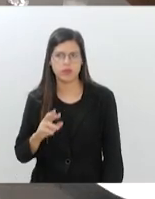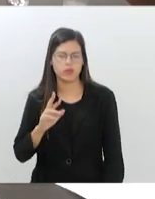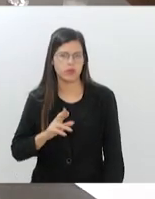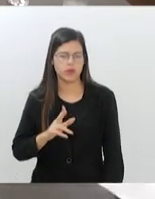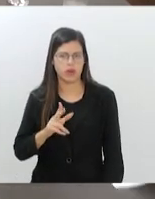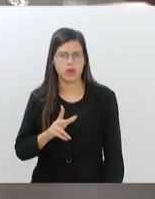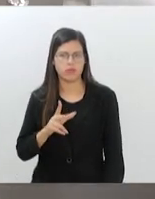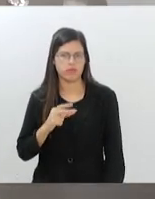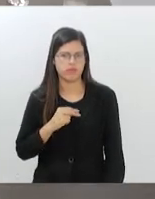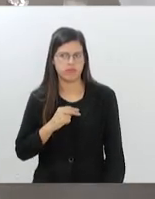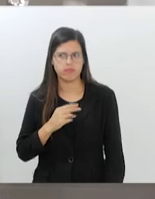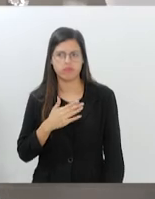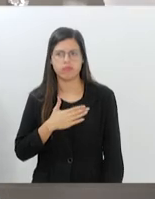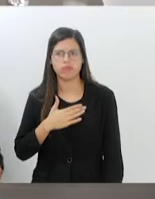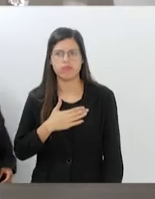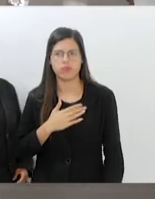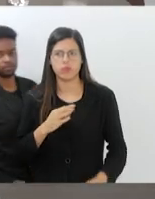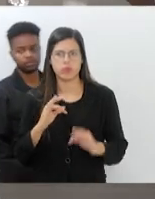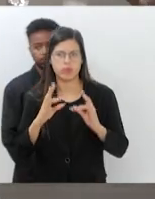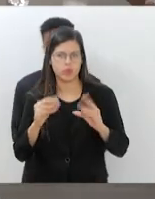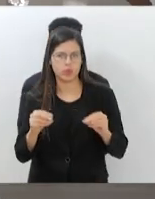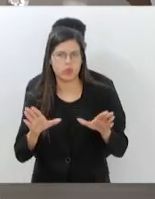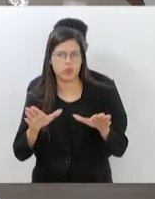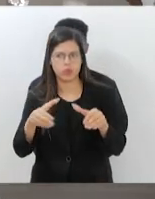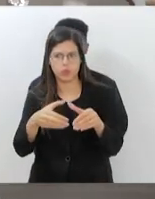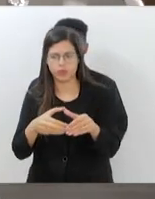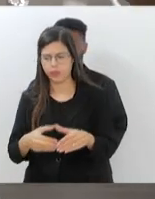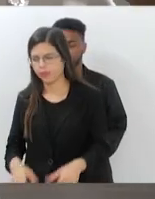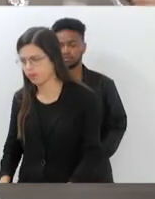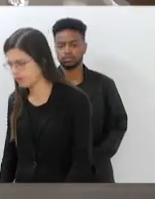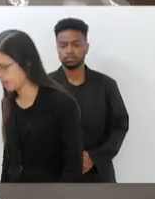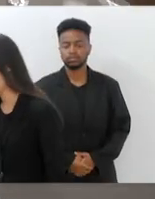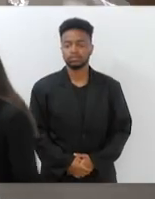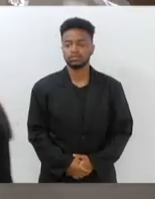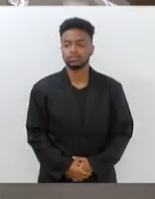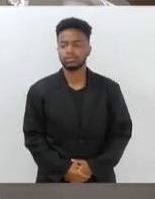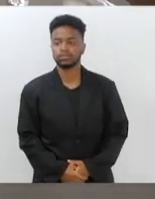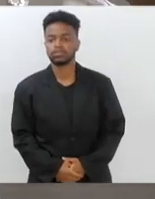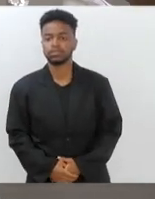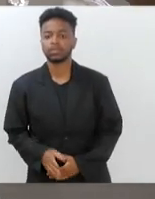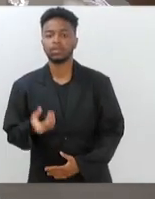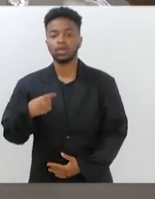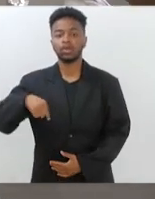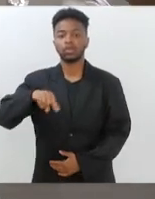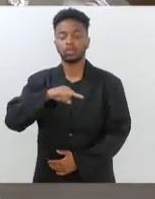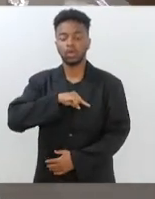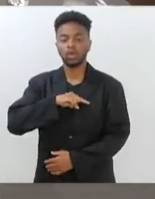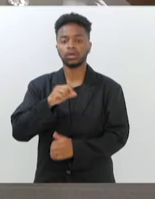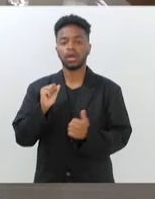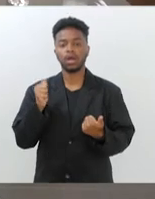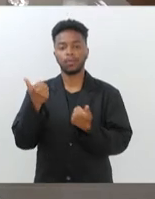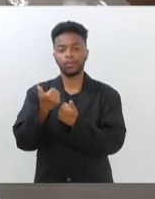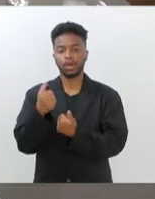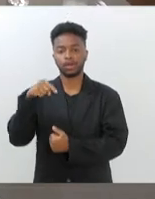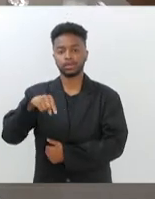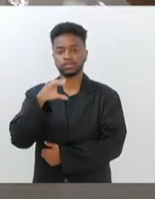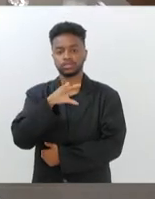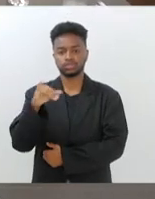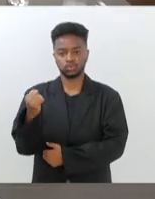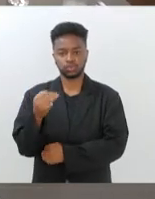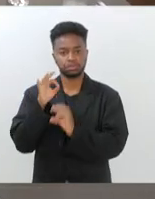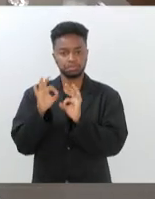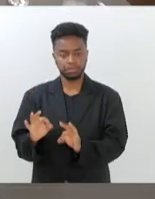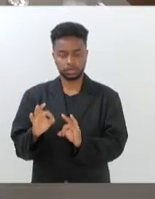é mérito de todo o colegiado nós estamos dando a força que a ccj de fato